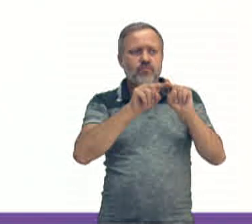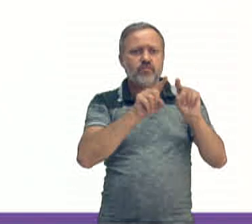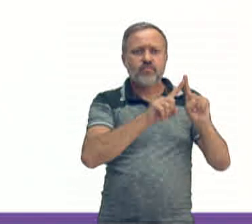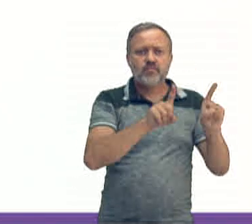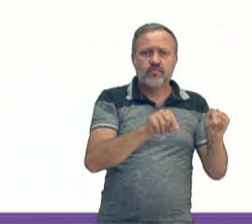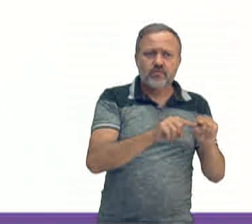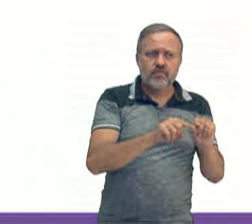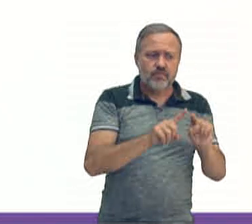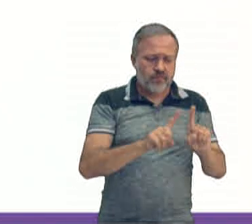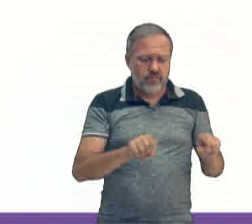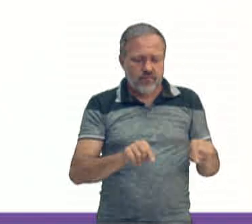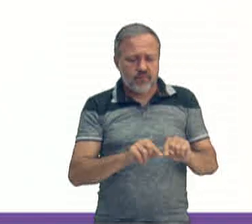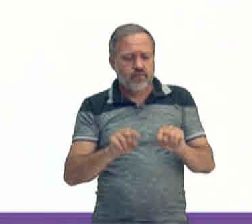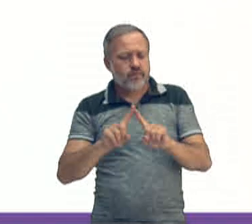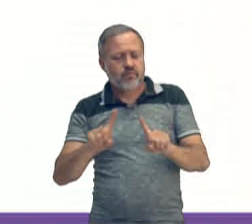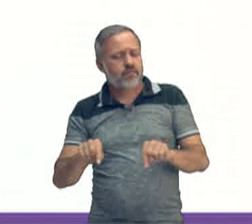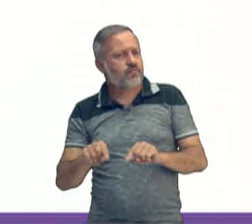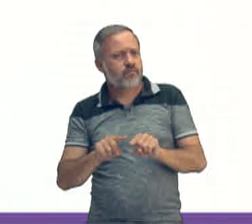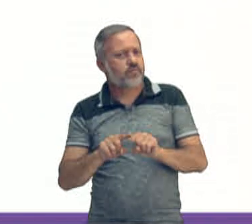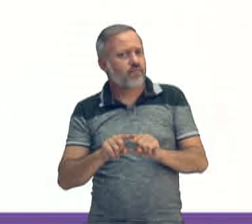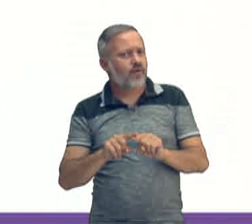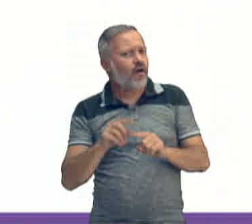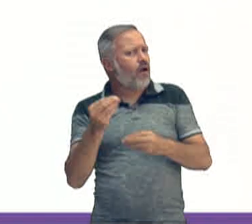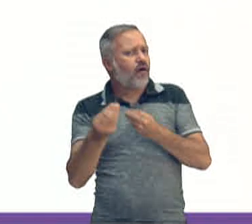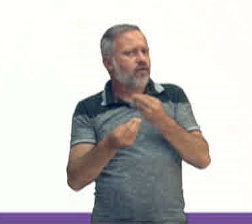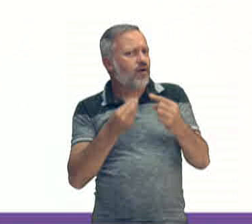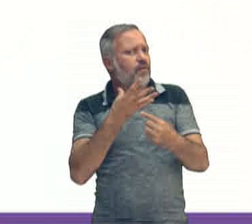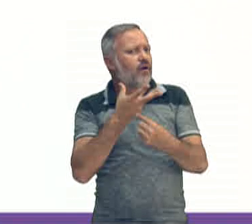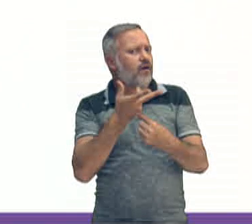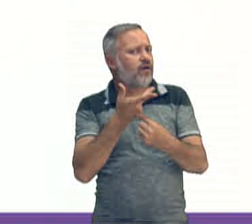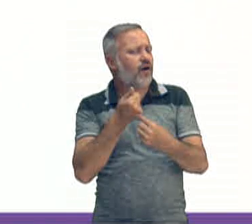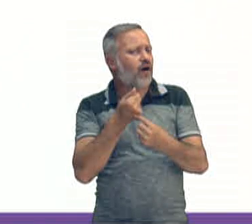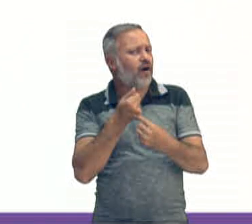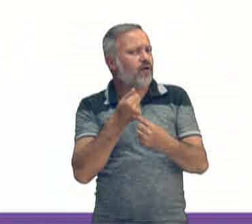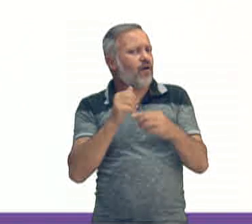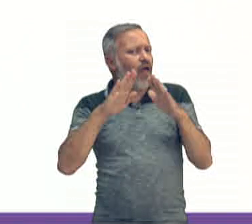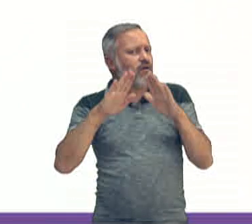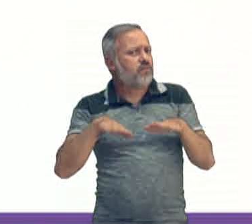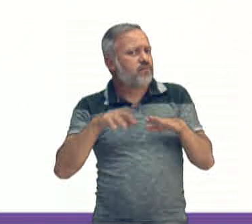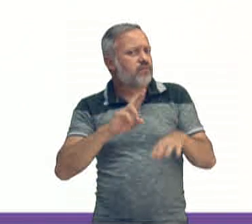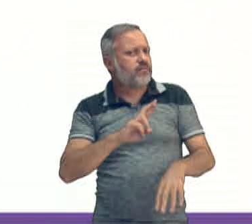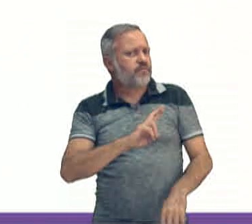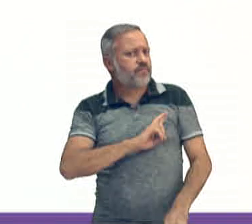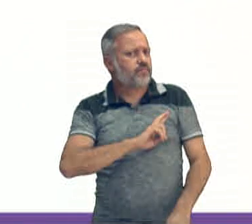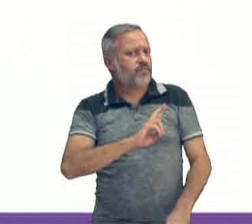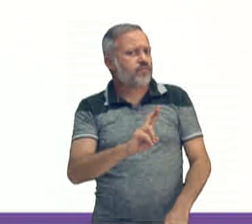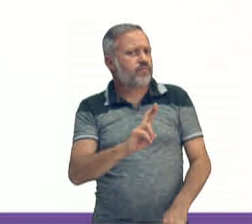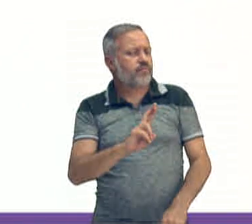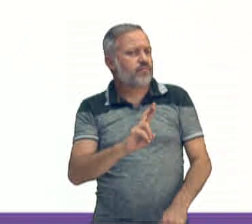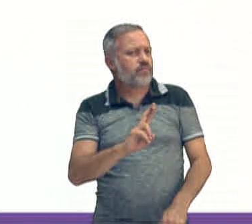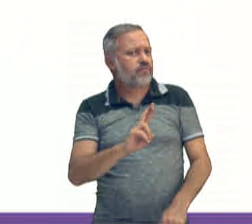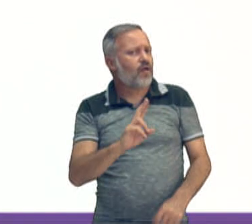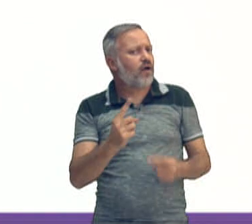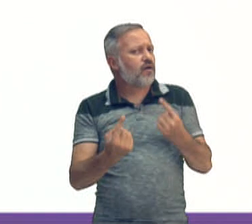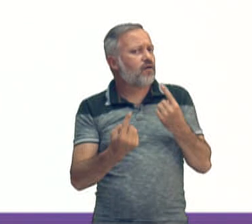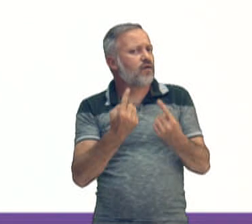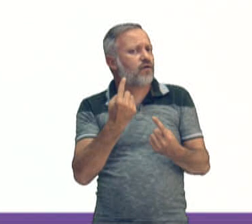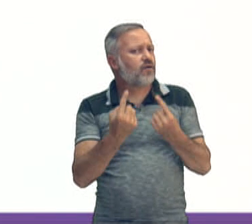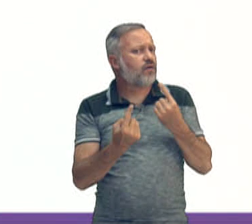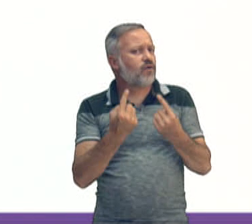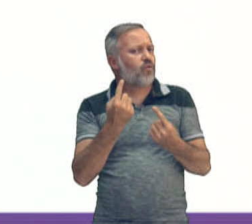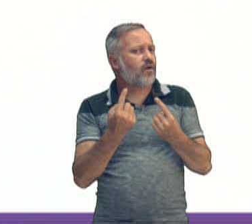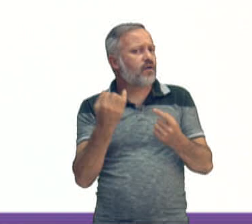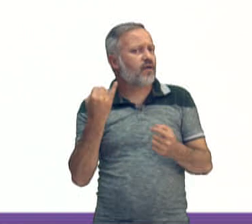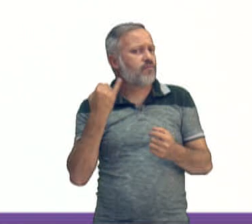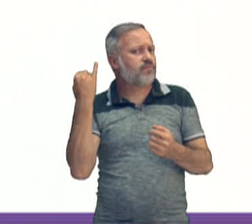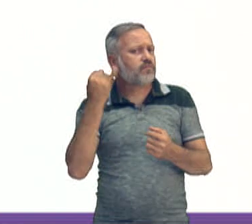Já pensou de que forma a arte está presente nas religiões e qual é a função da arte?